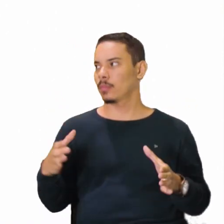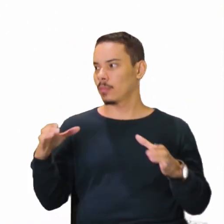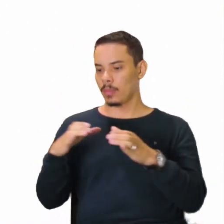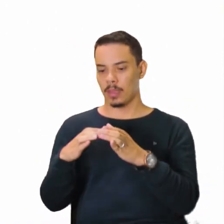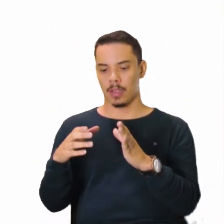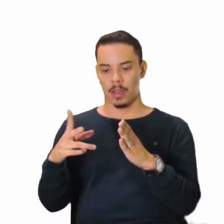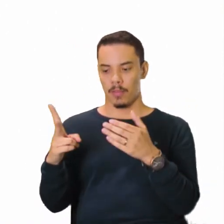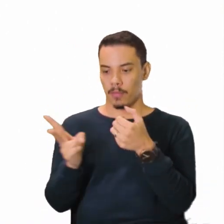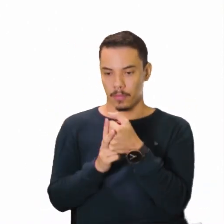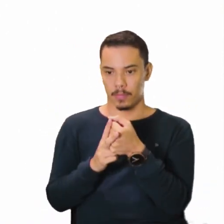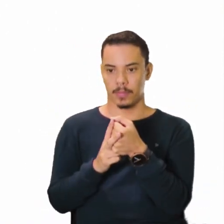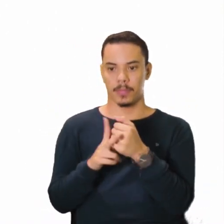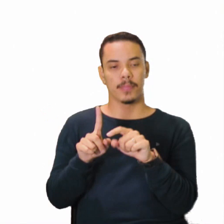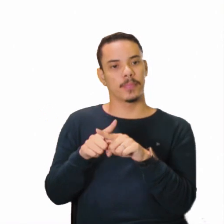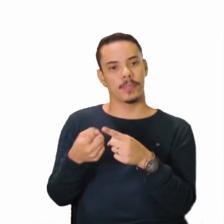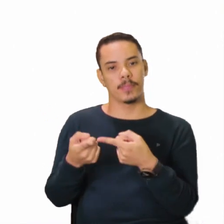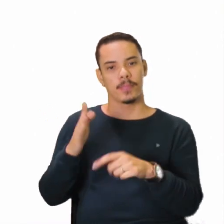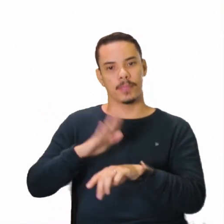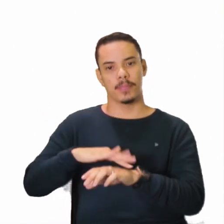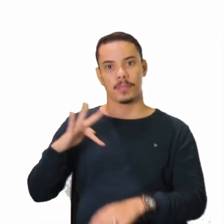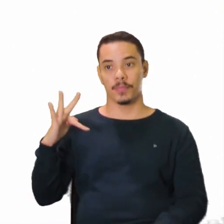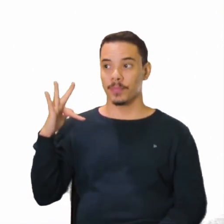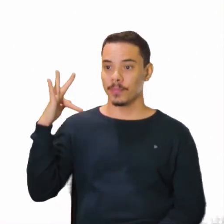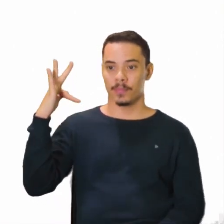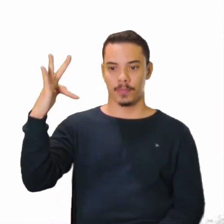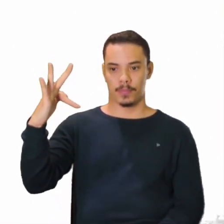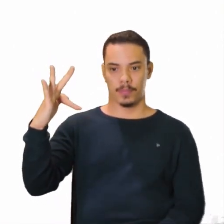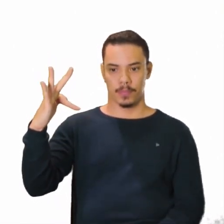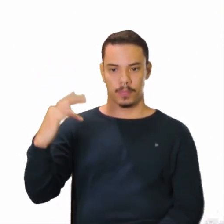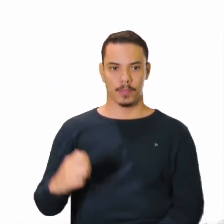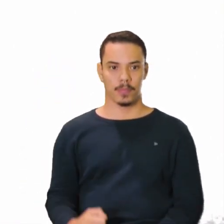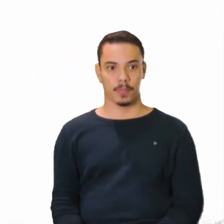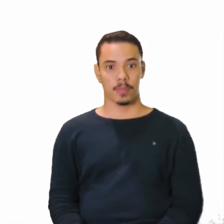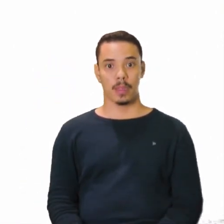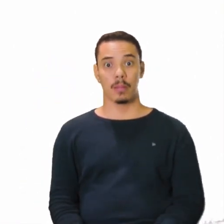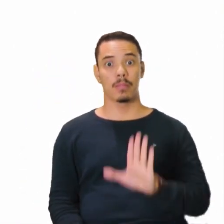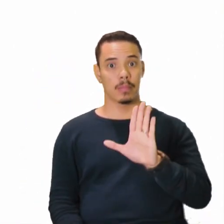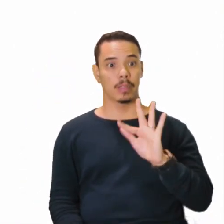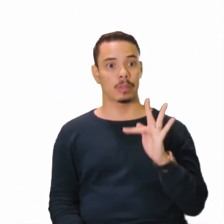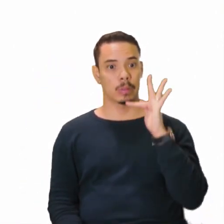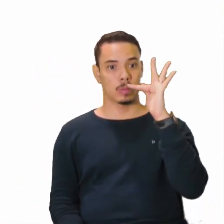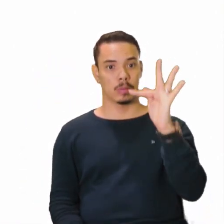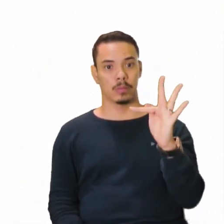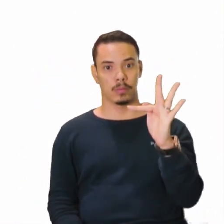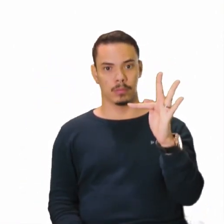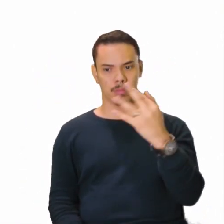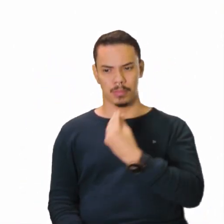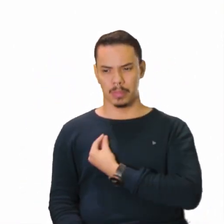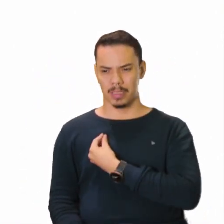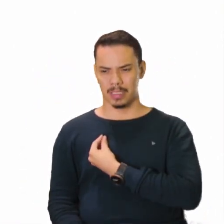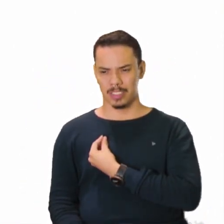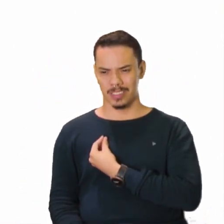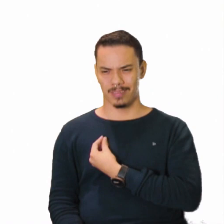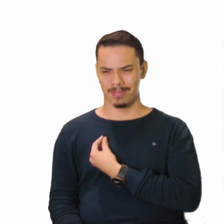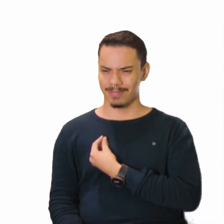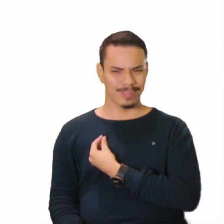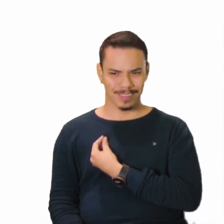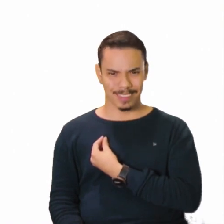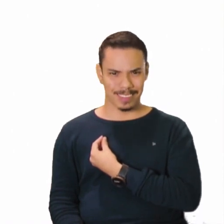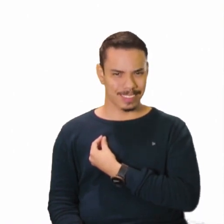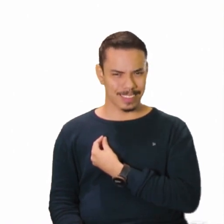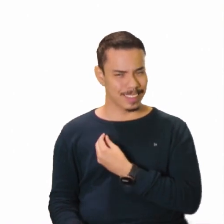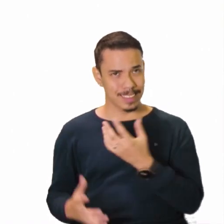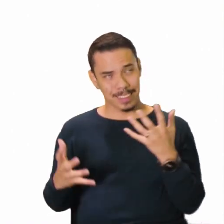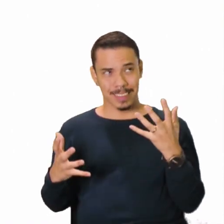gramatical verbo agora no tempo futuro. Vamos lá, mas esse futuro é do presente, gente. É uma coisa assim